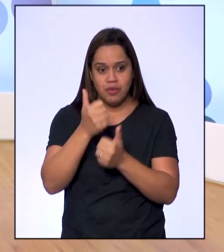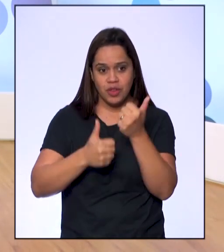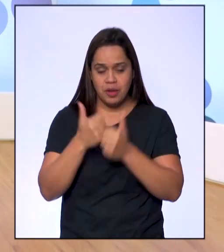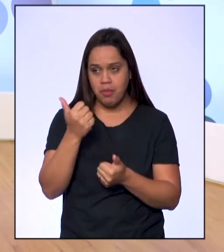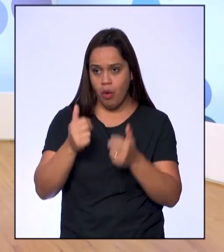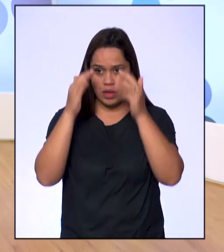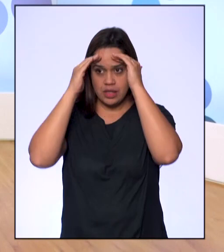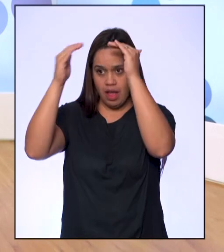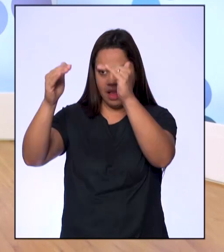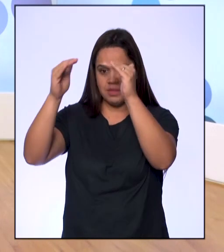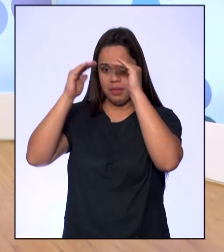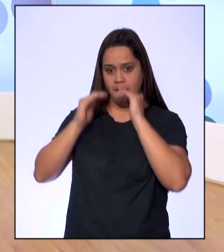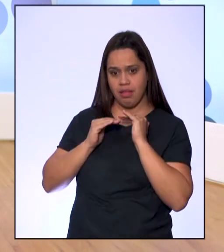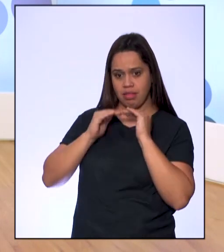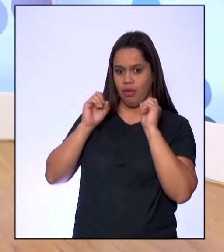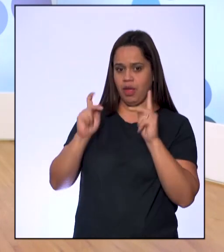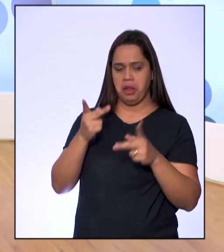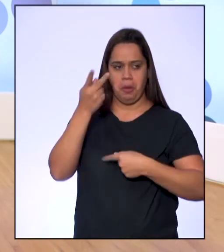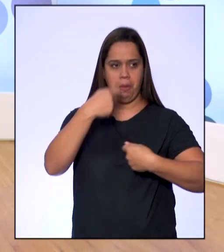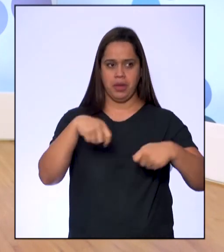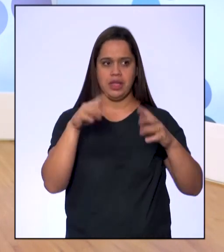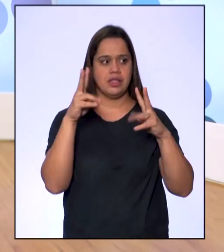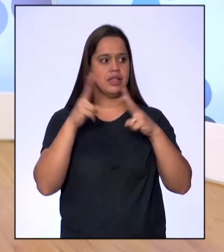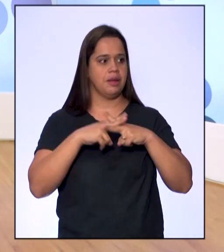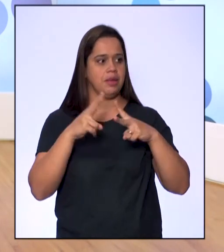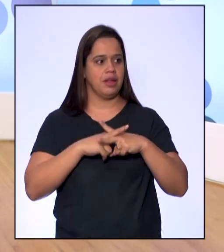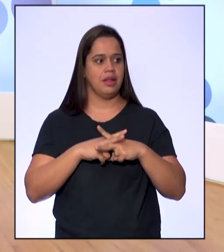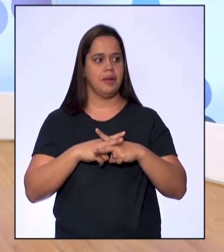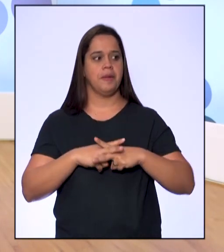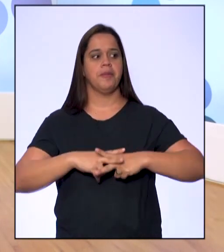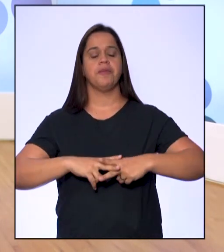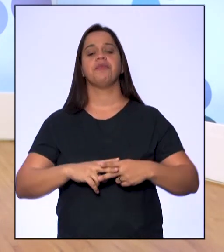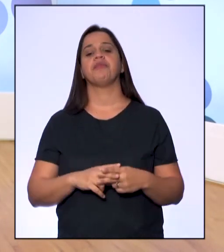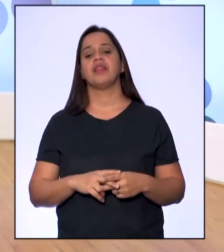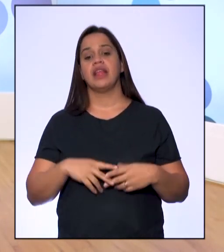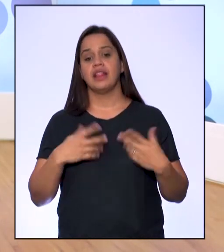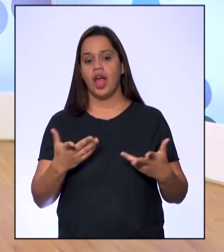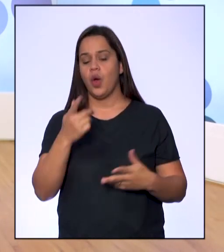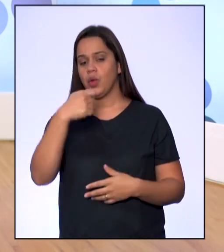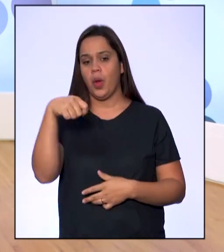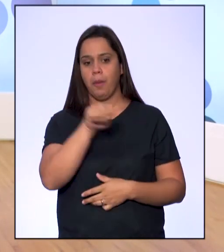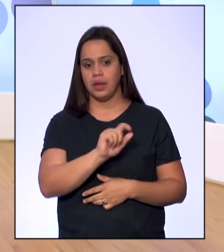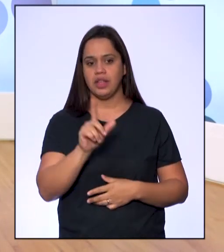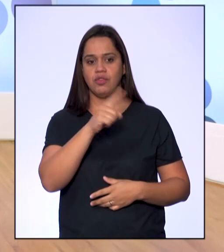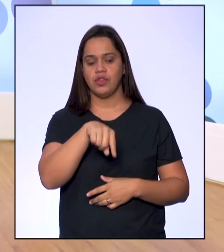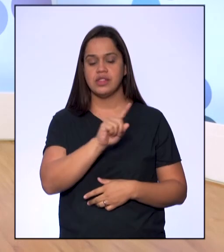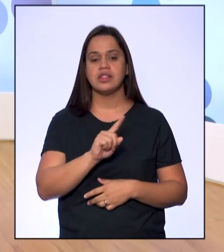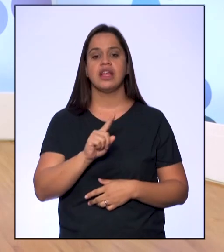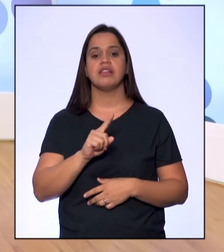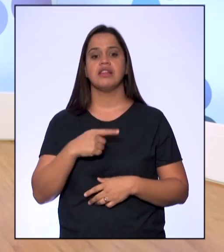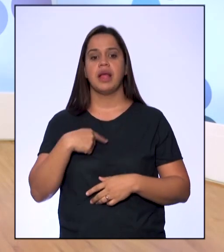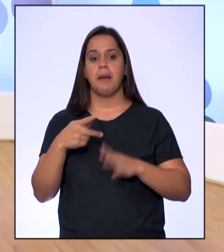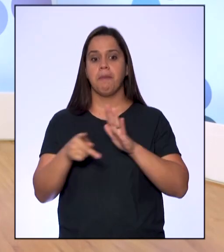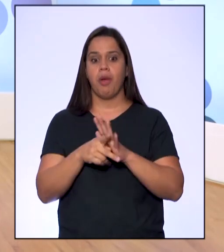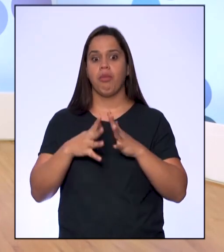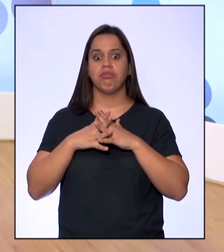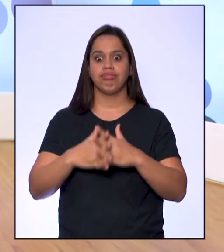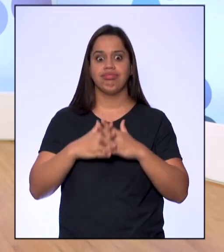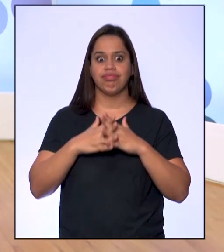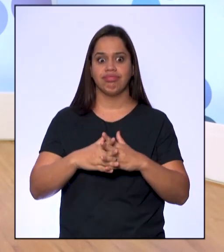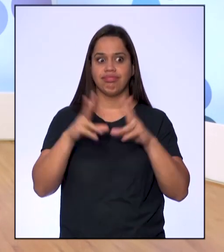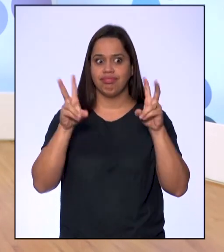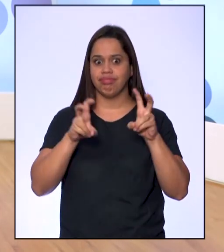não é mesmo? Isso aí. Muito bem, então, gente, vocês começaram a entender o que são questões polêmicas, não é mesmo? Então, vamos